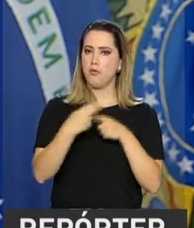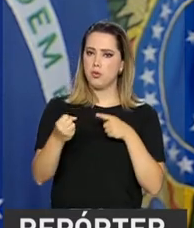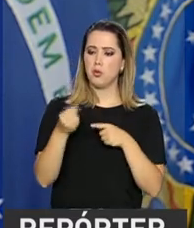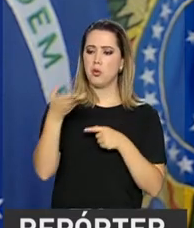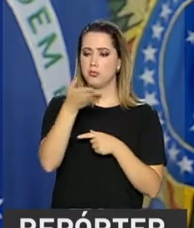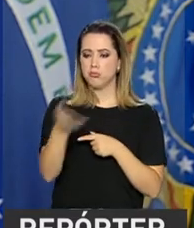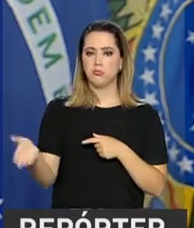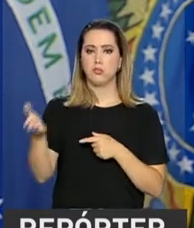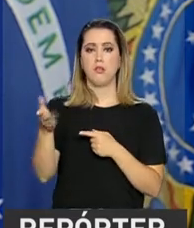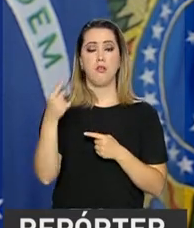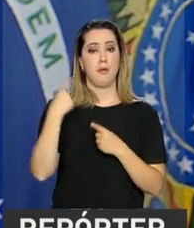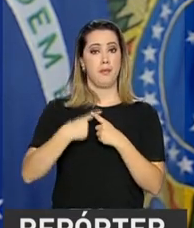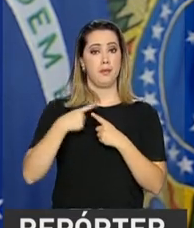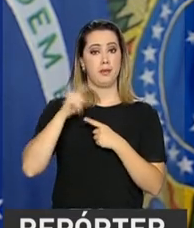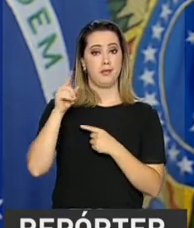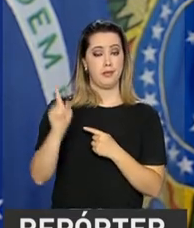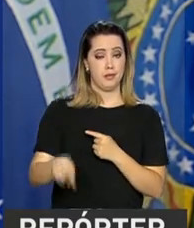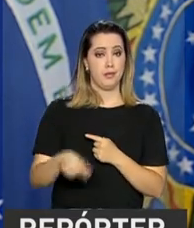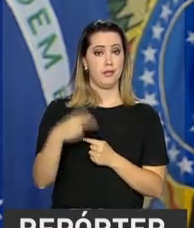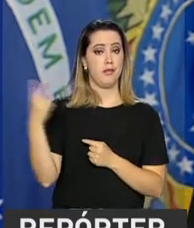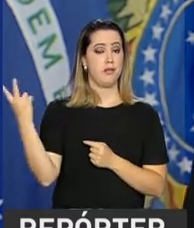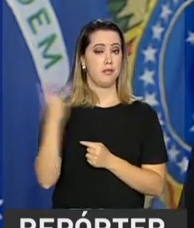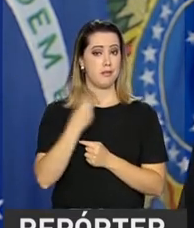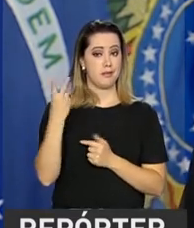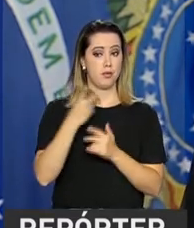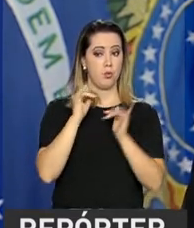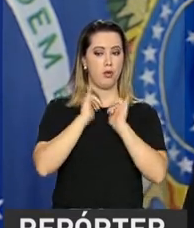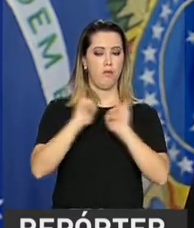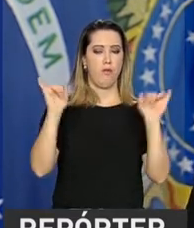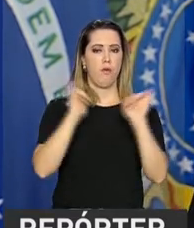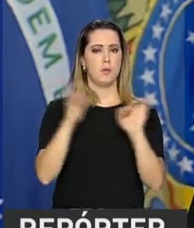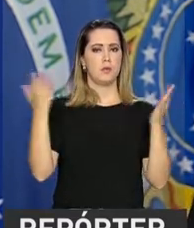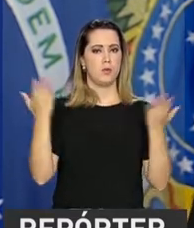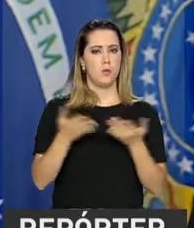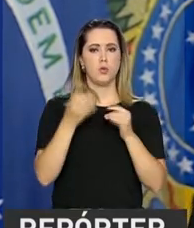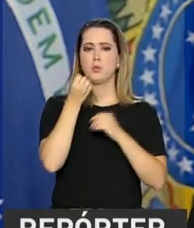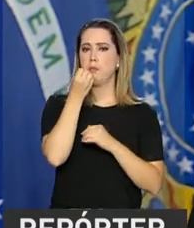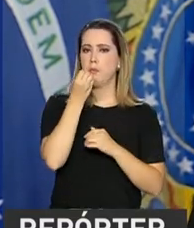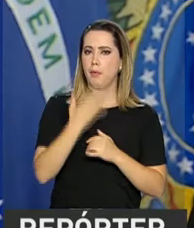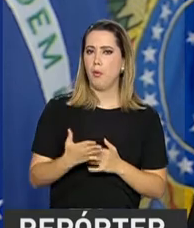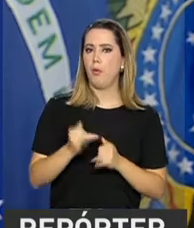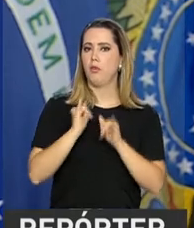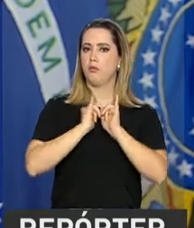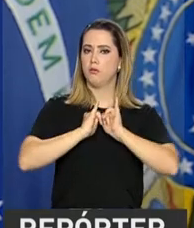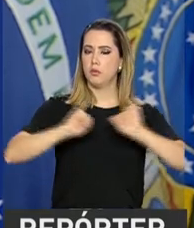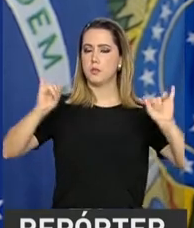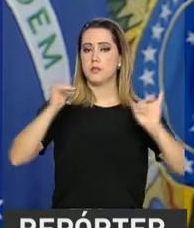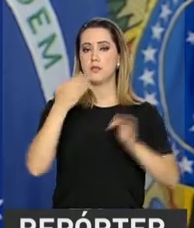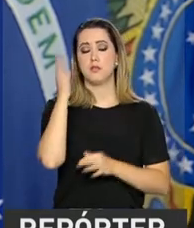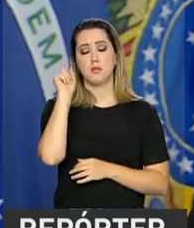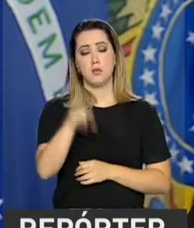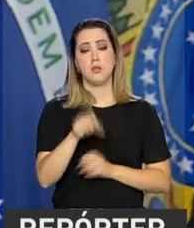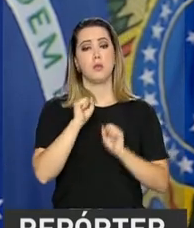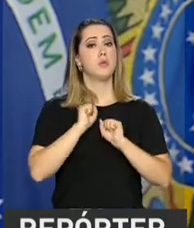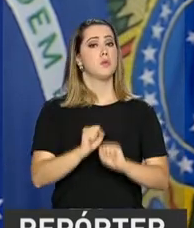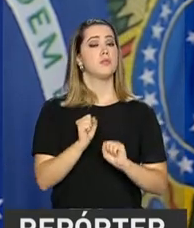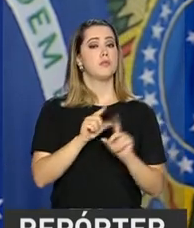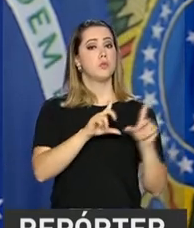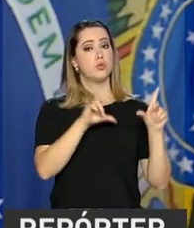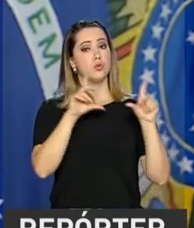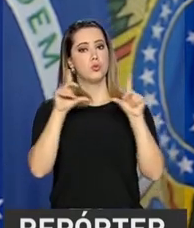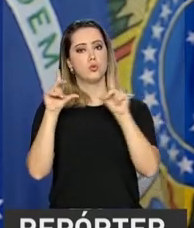e esta é a segunda notícia notícia boa do dia é que foi possível reduzir